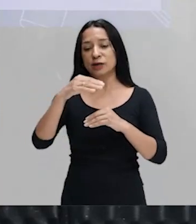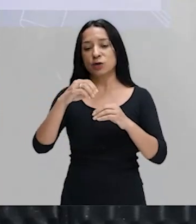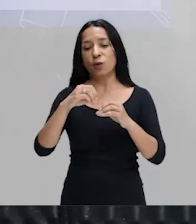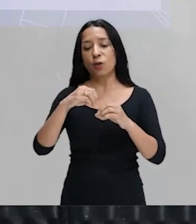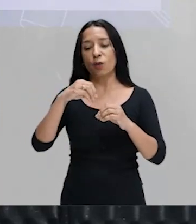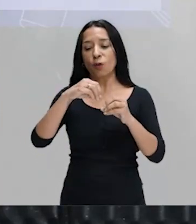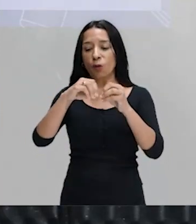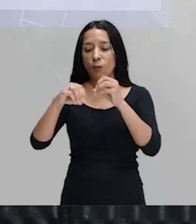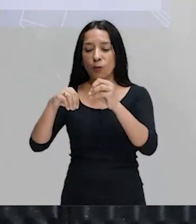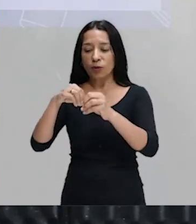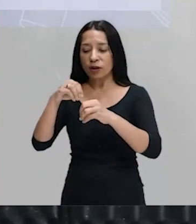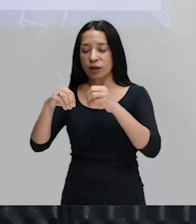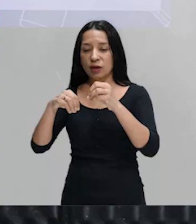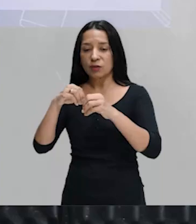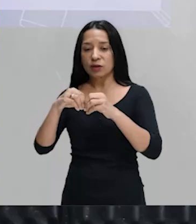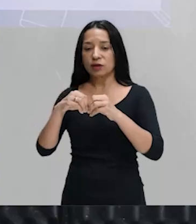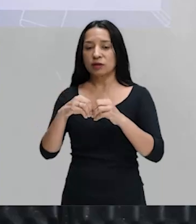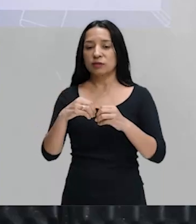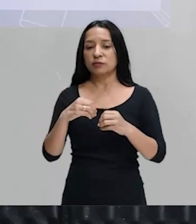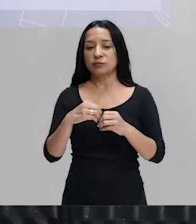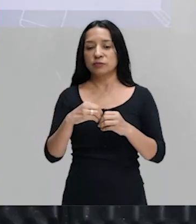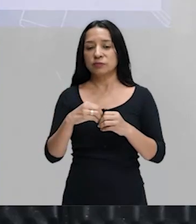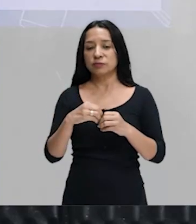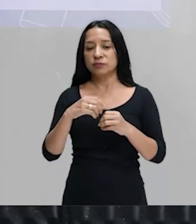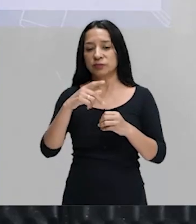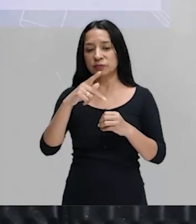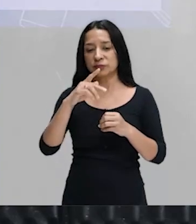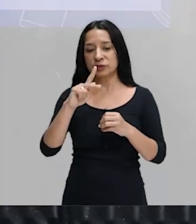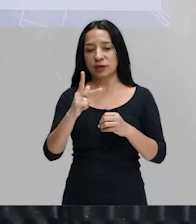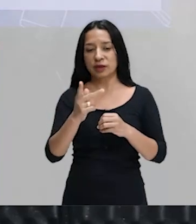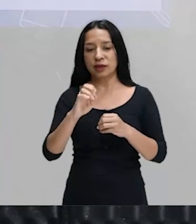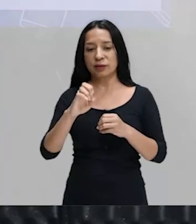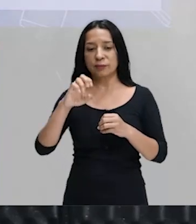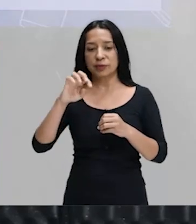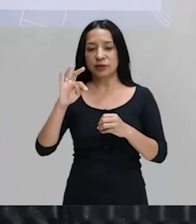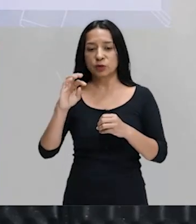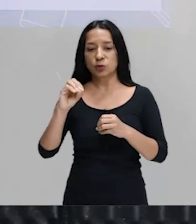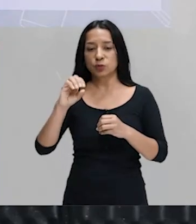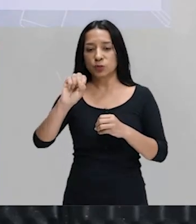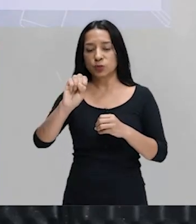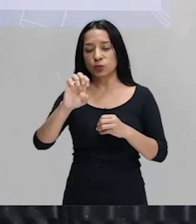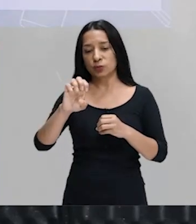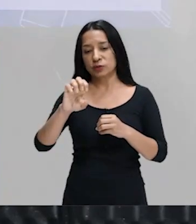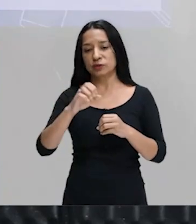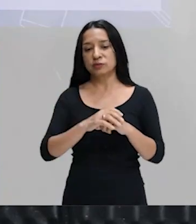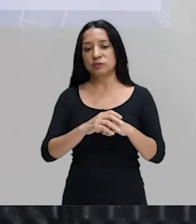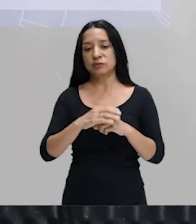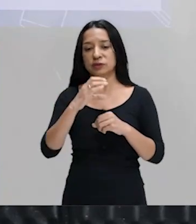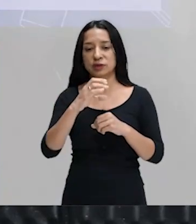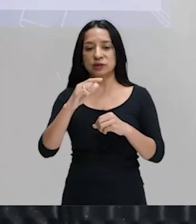molécula de monossacarídeo são as heptoses, ok? Que tem aqui, ó,